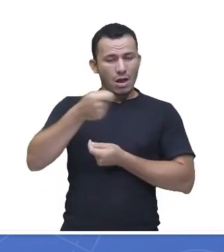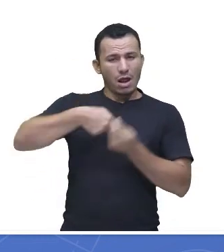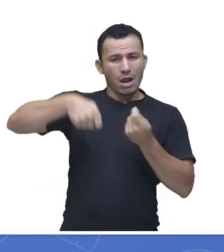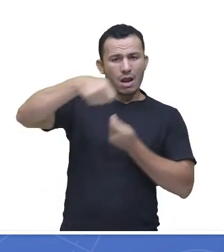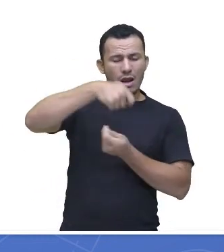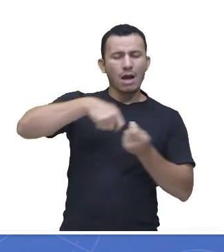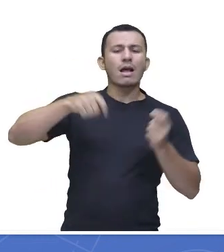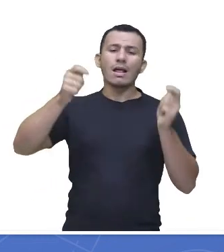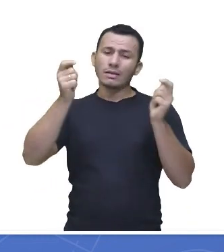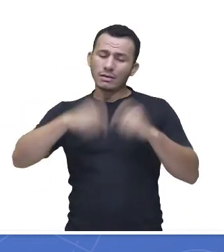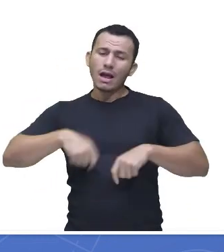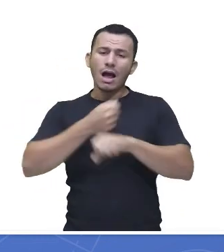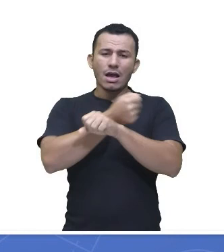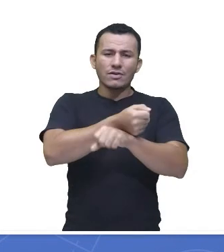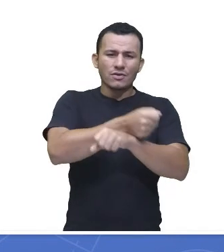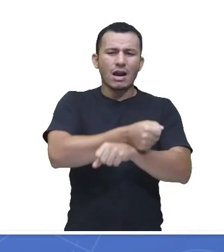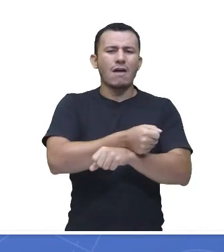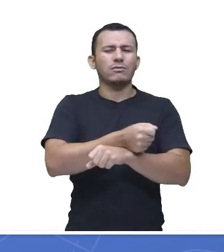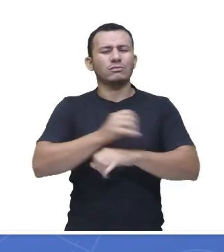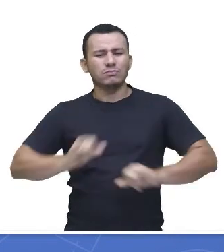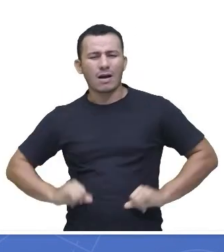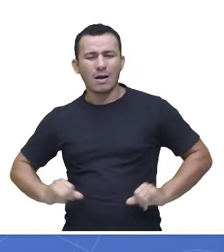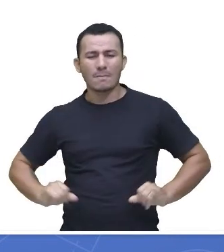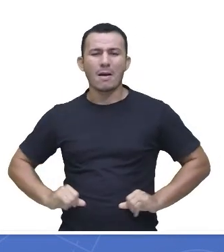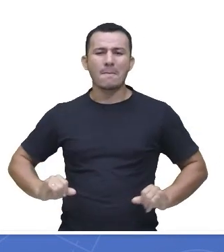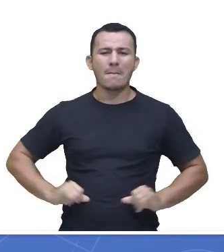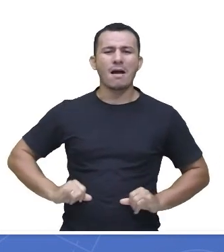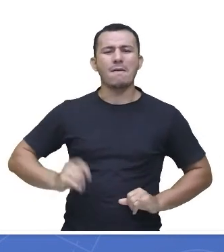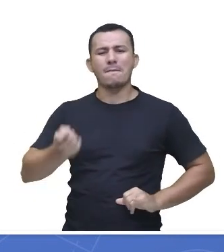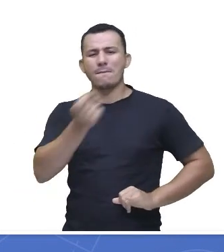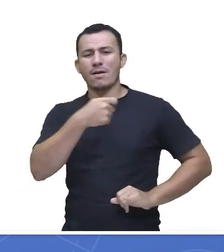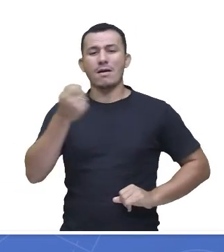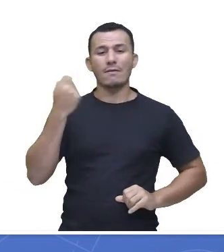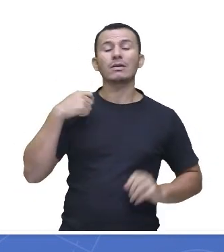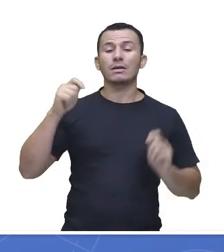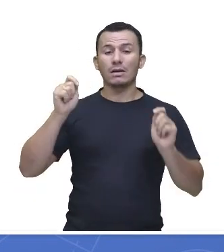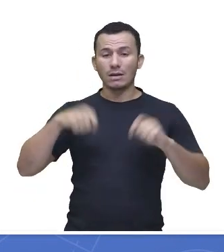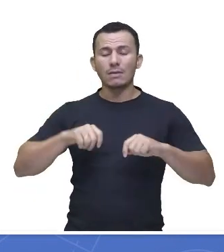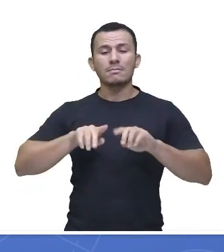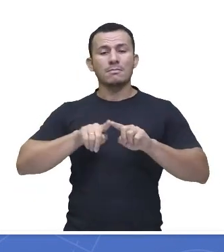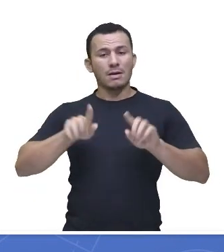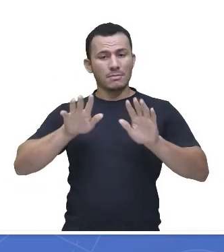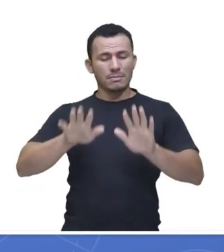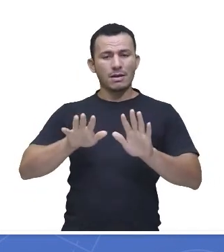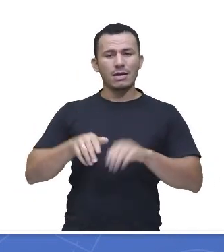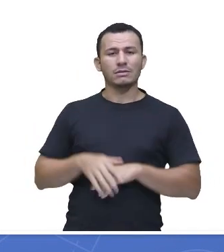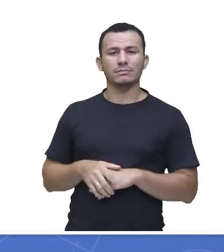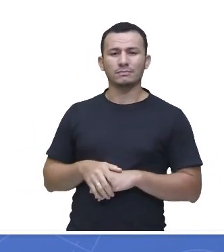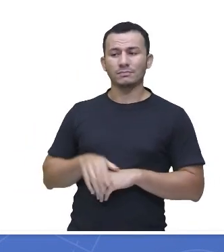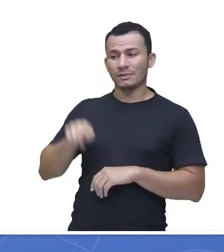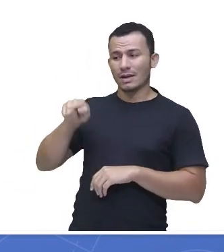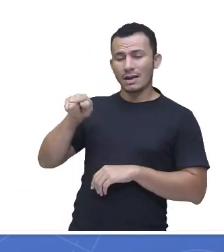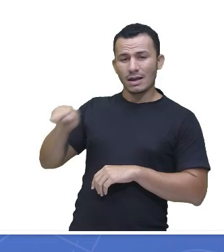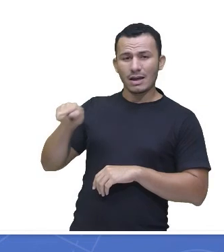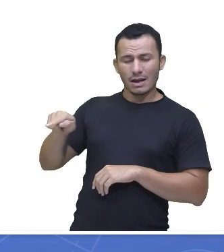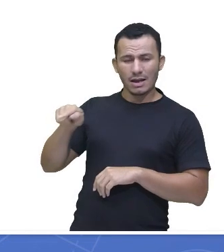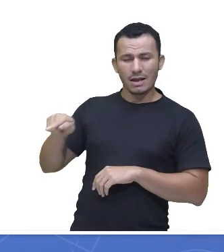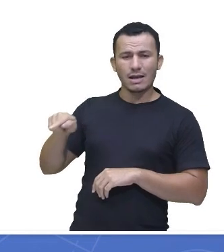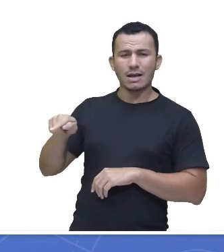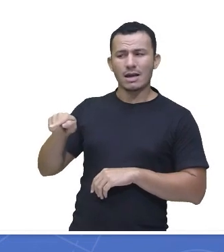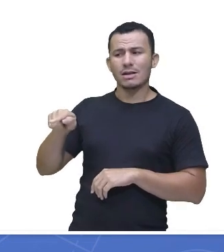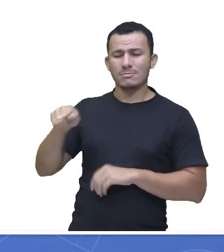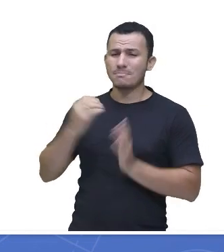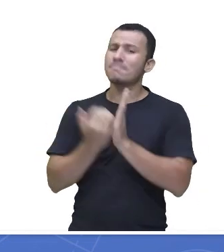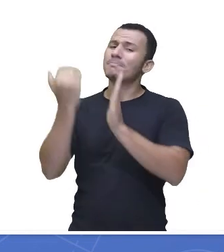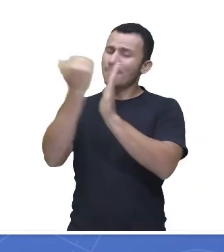permitia que os escravos fossem maltratados, né? Que o dono maltratasse os escravos. E ele exacerbava isso, o Contrim ia um pouco mais